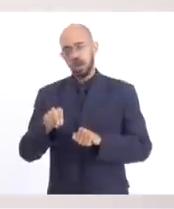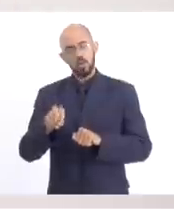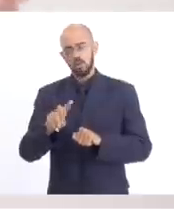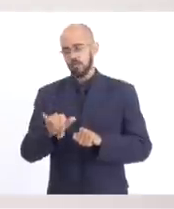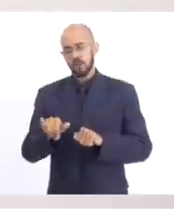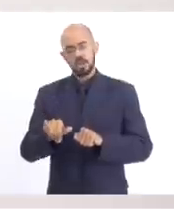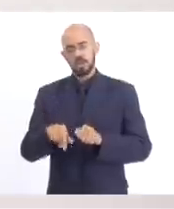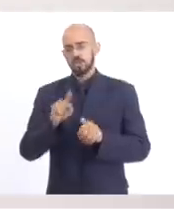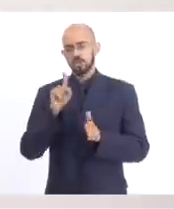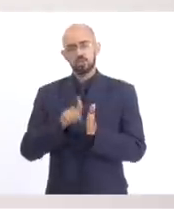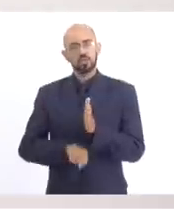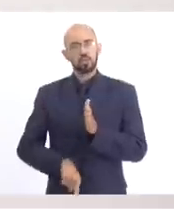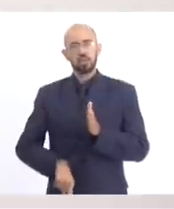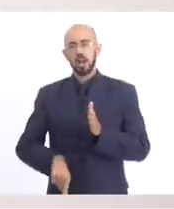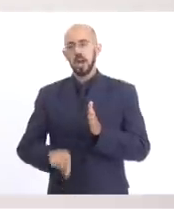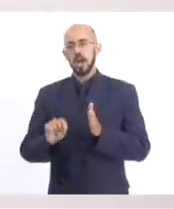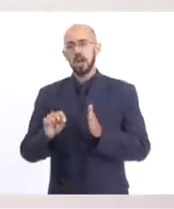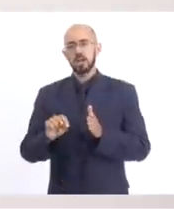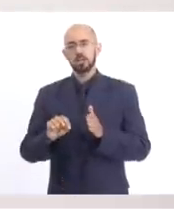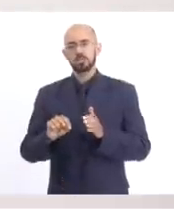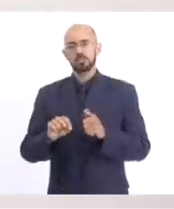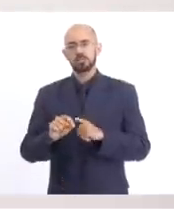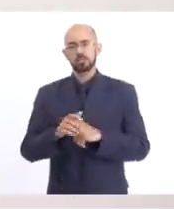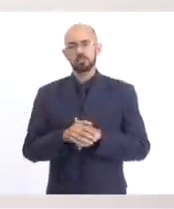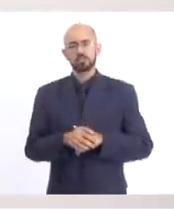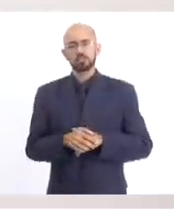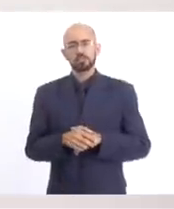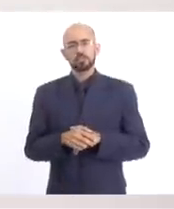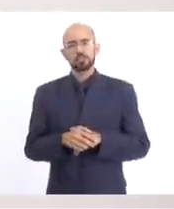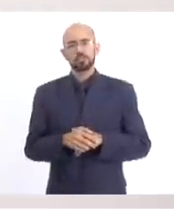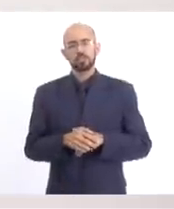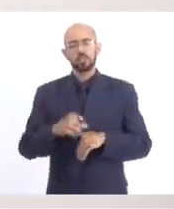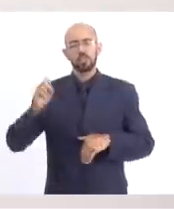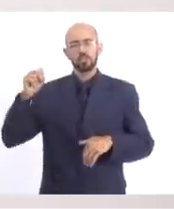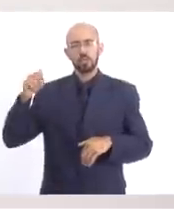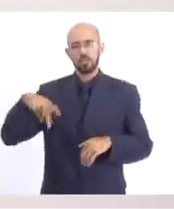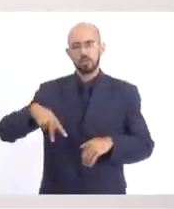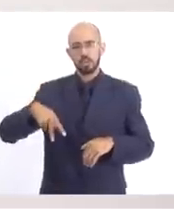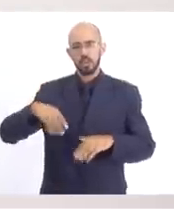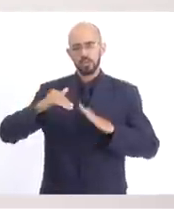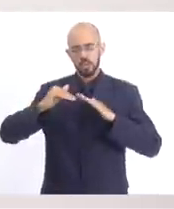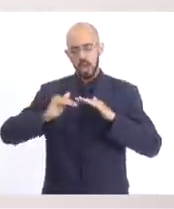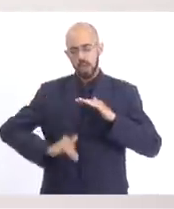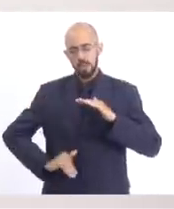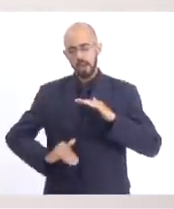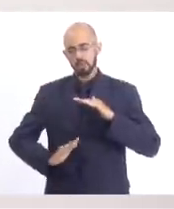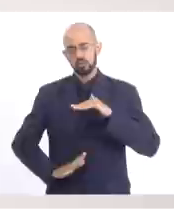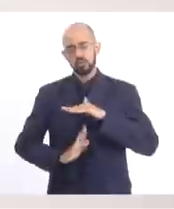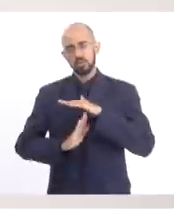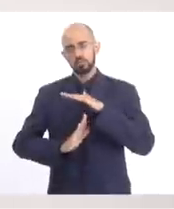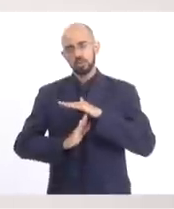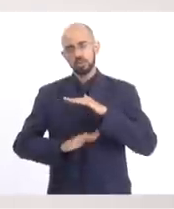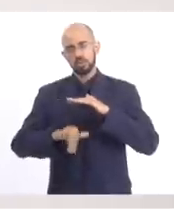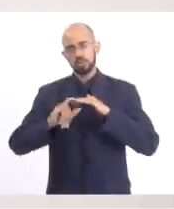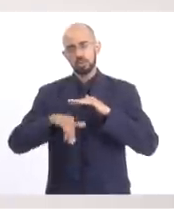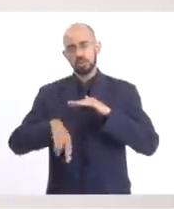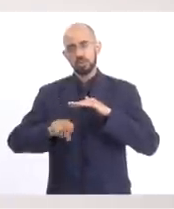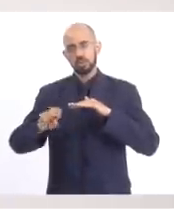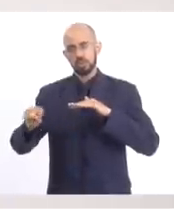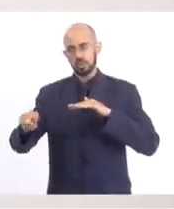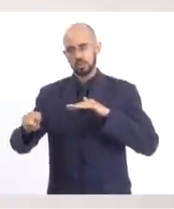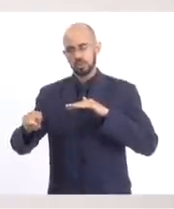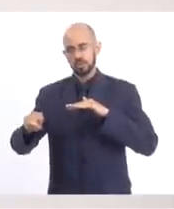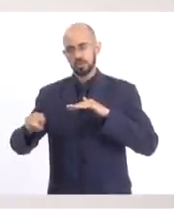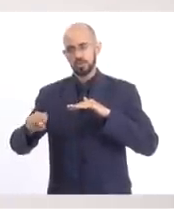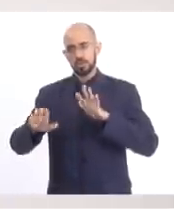aplicar o desconto dos pensionistas abaixo do teto. Então, se Luiz Paulo,